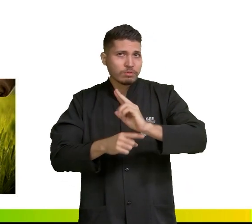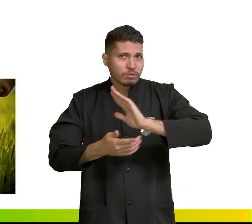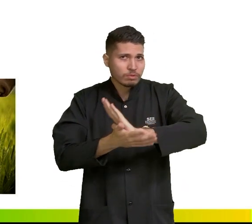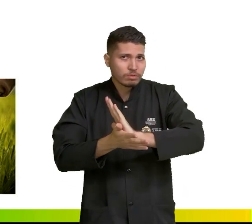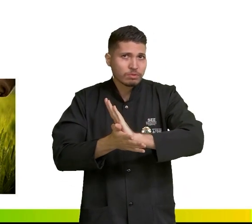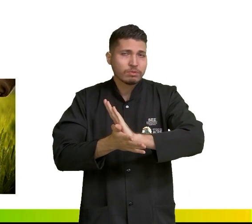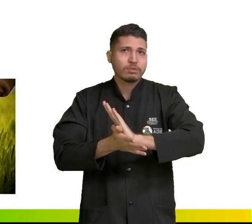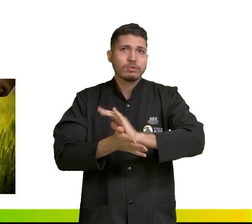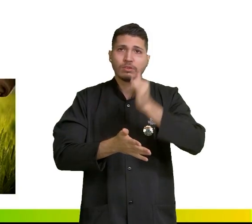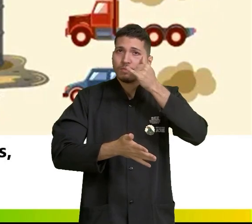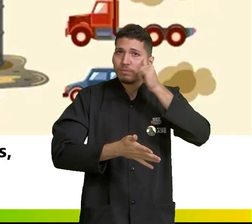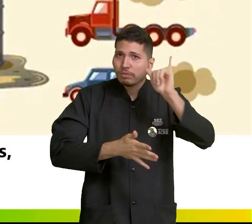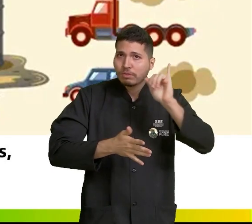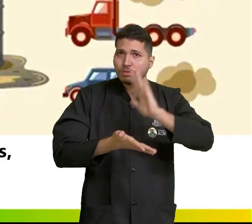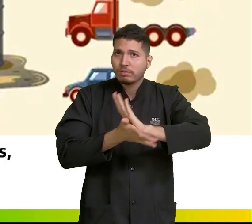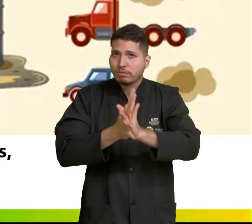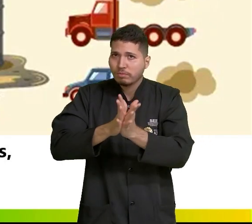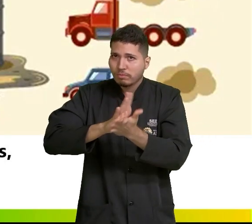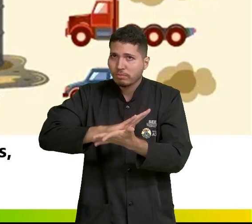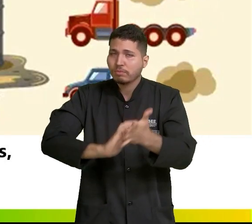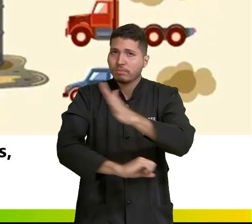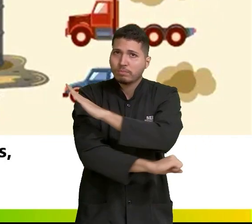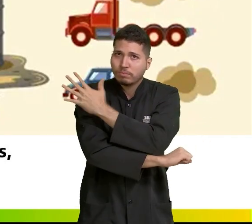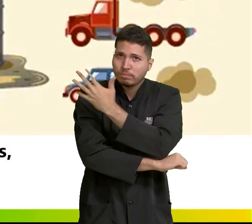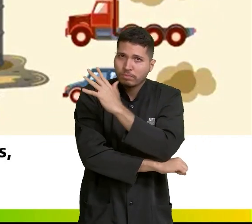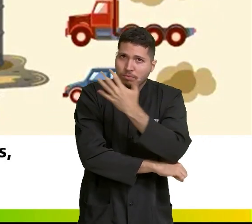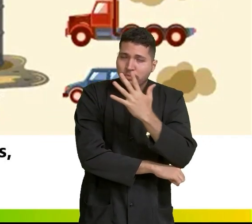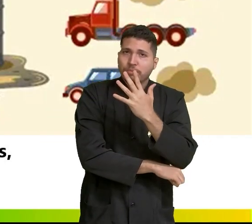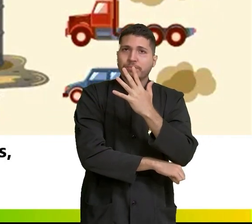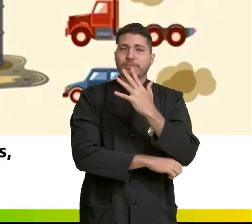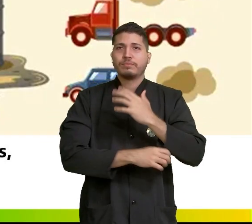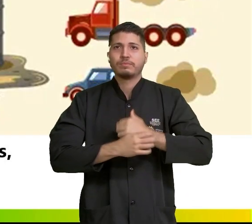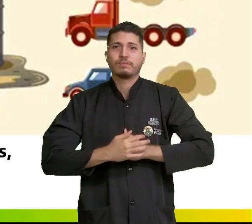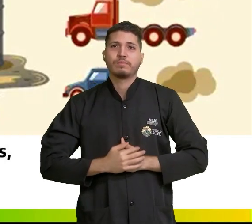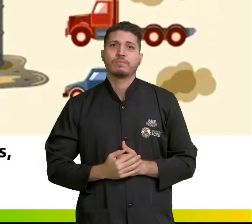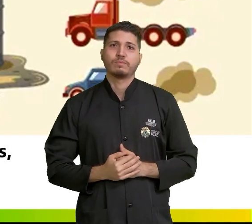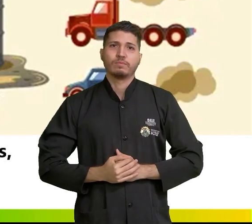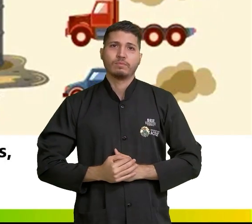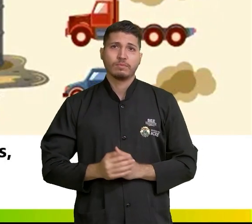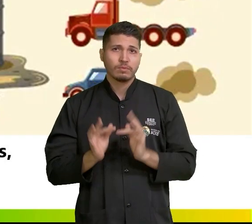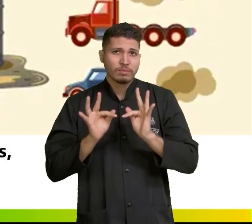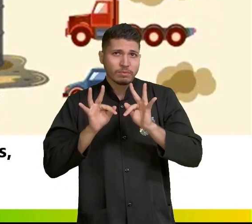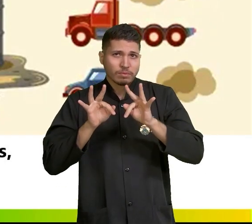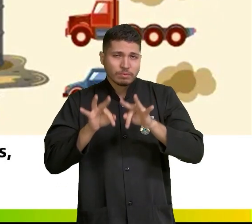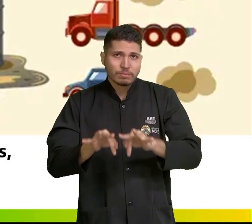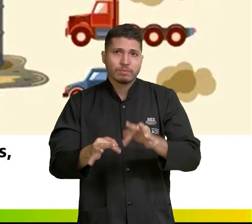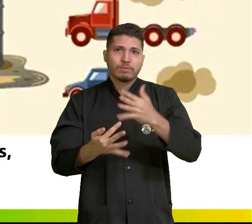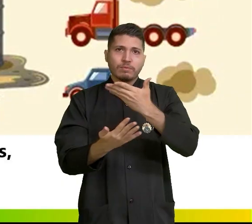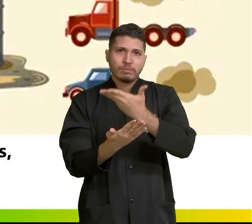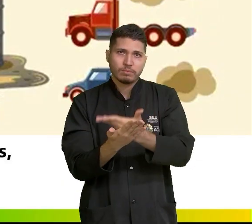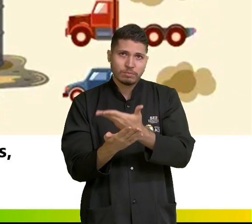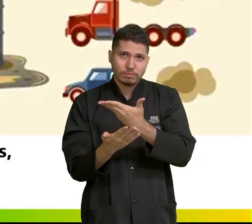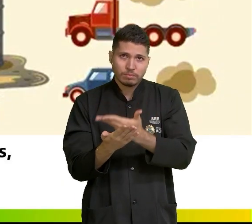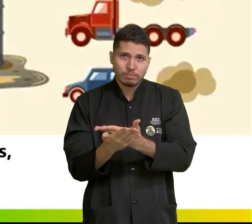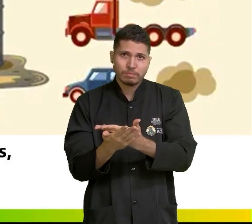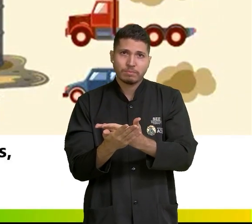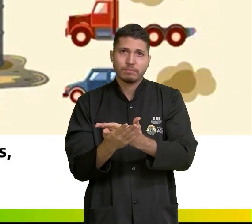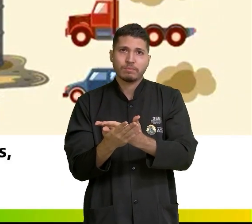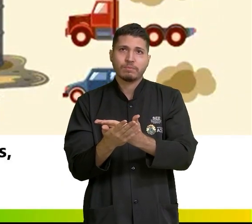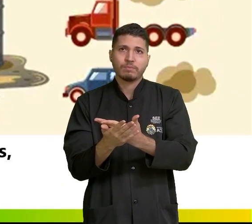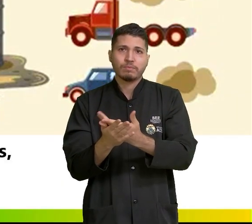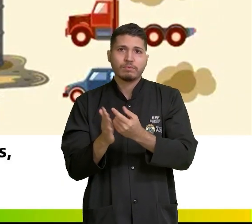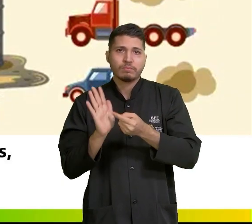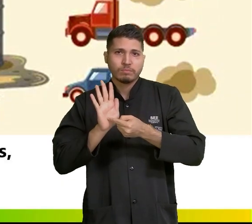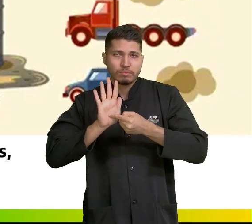desses recursos, ok? Bem, aqui, só para finalizar a nossa aula de hoje, eu trouxe